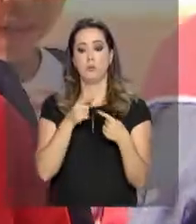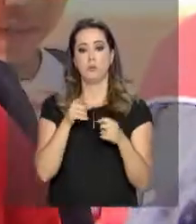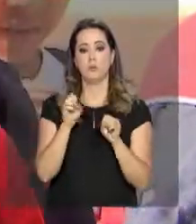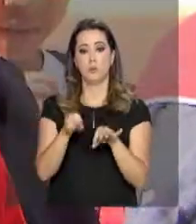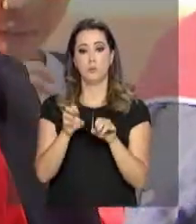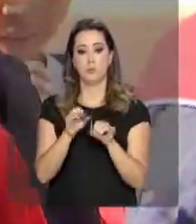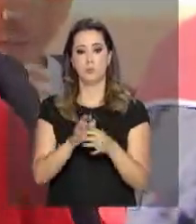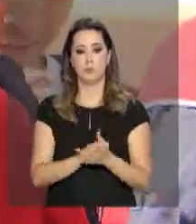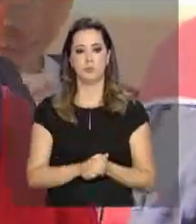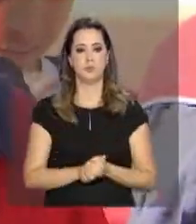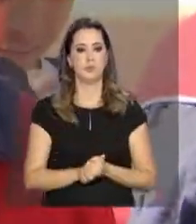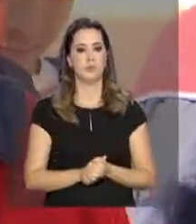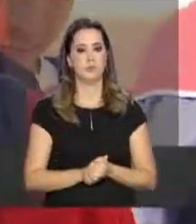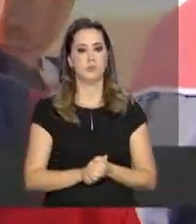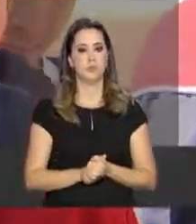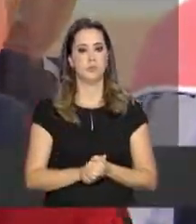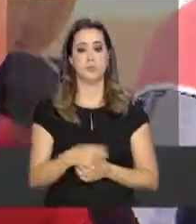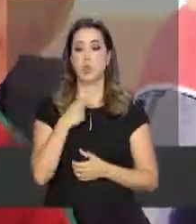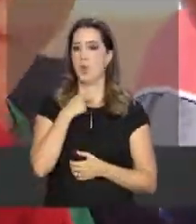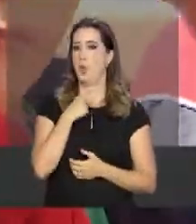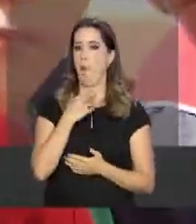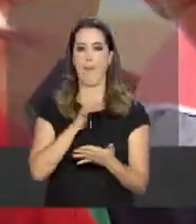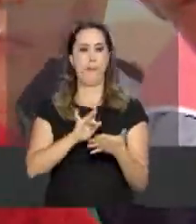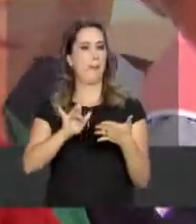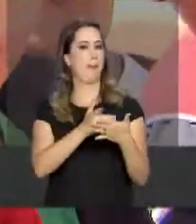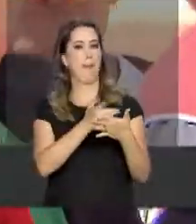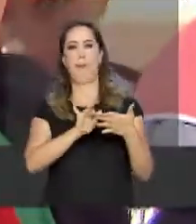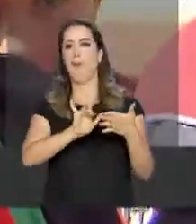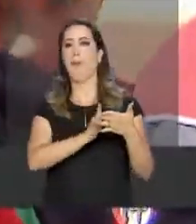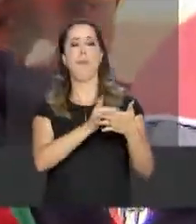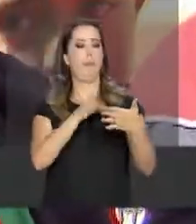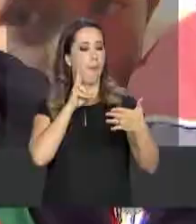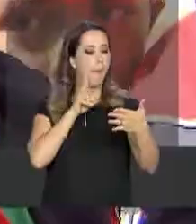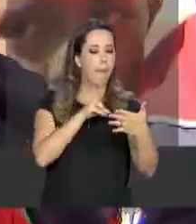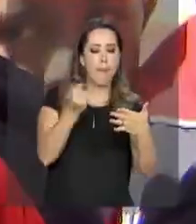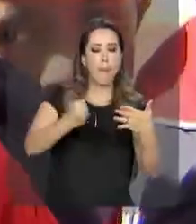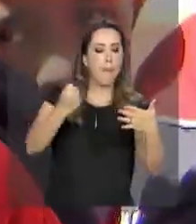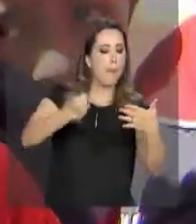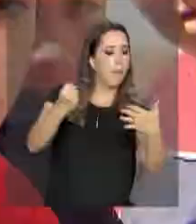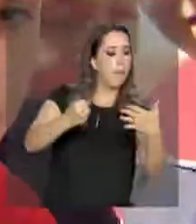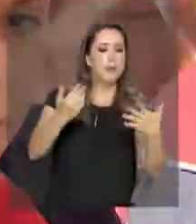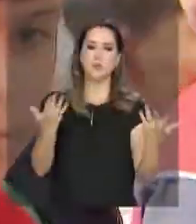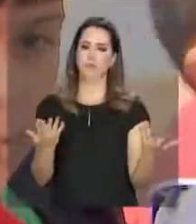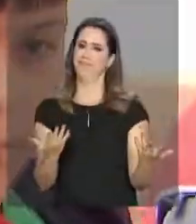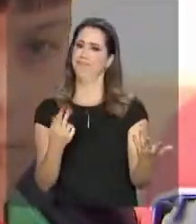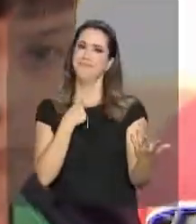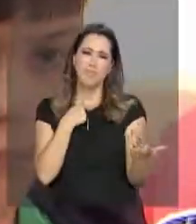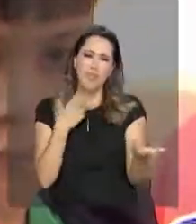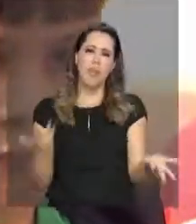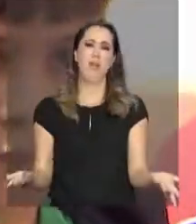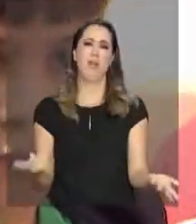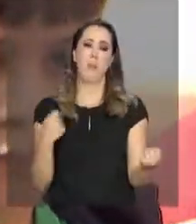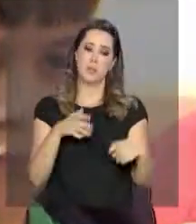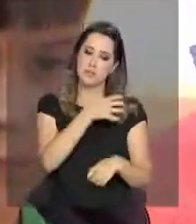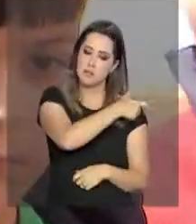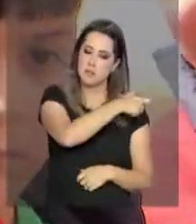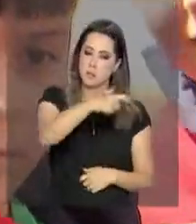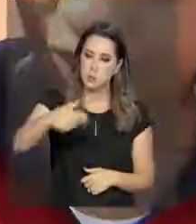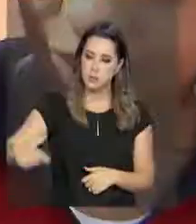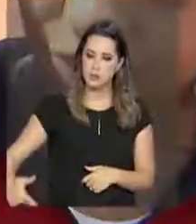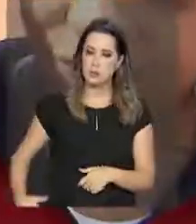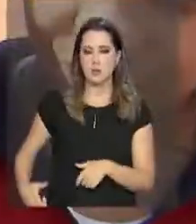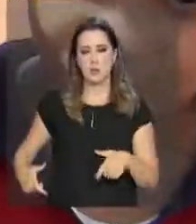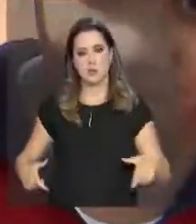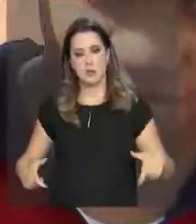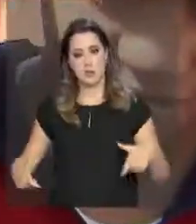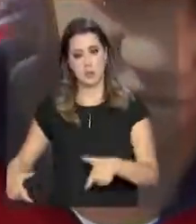Não pode ver o celular e não ao mesmo tempo dirigir. Eu tenho que colocar o cinto de segurança.